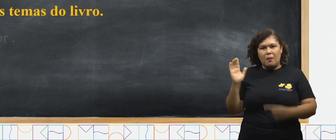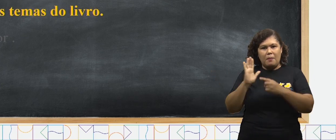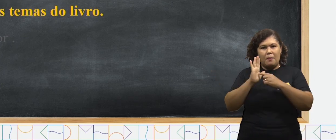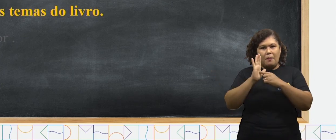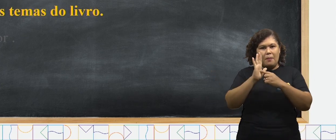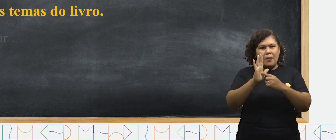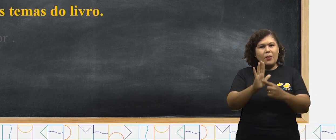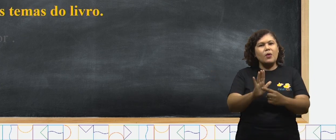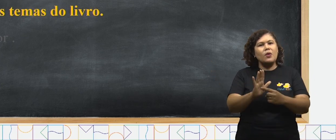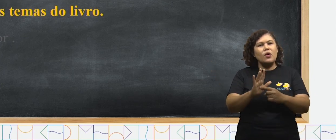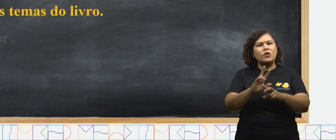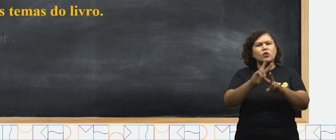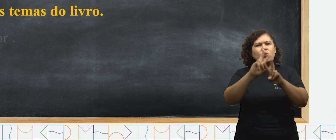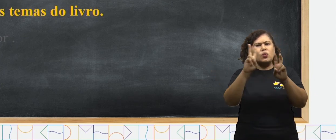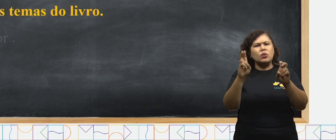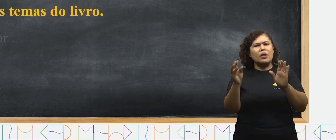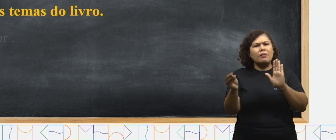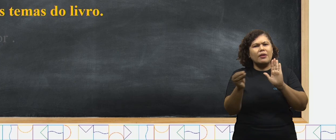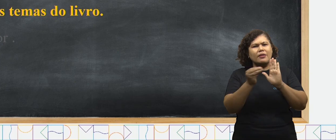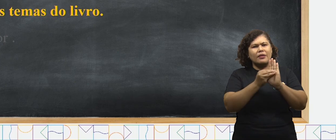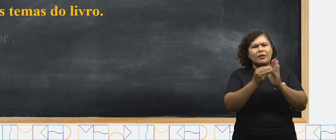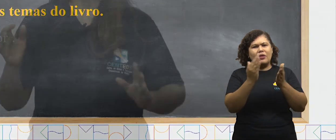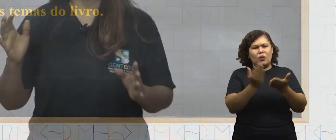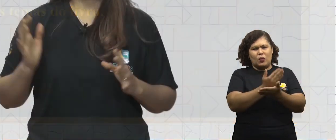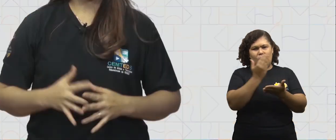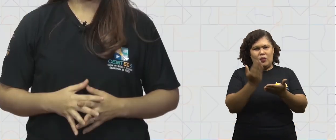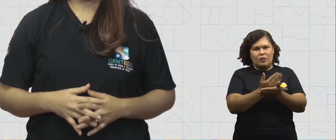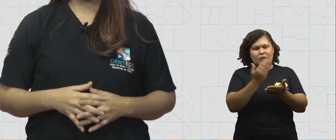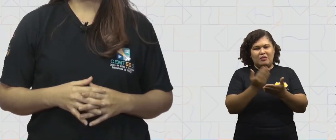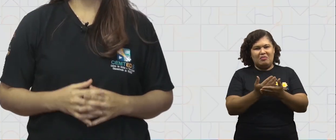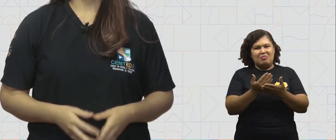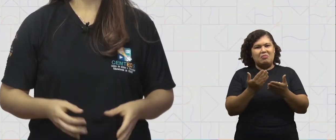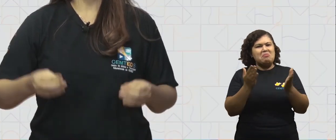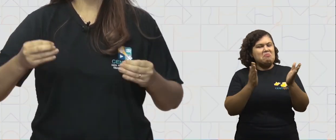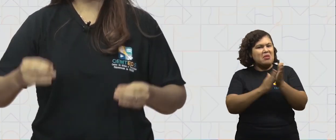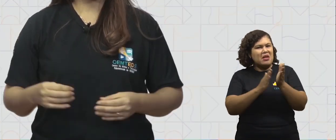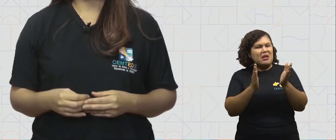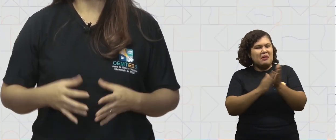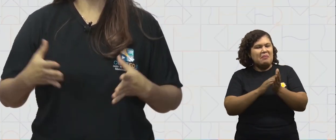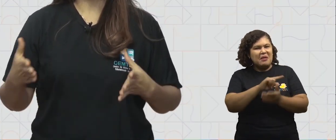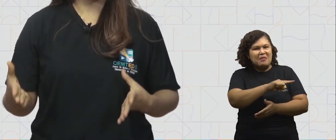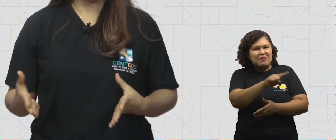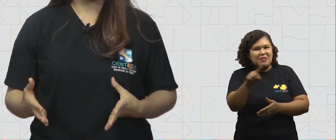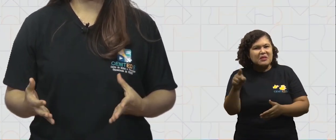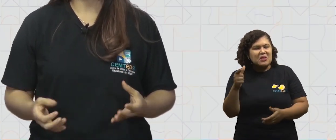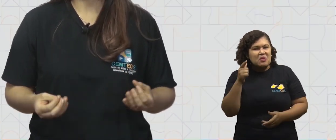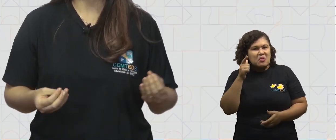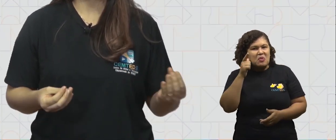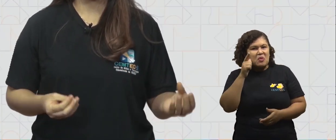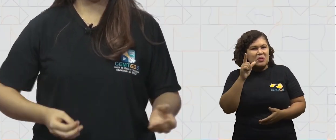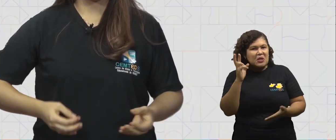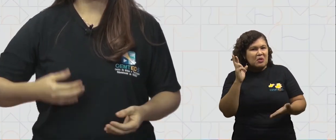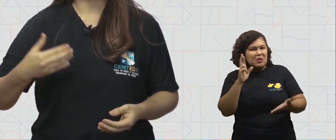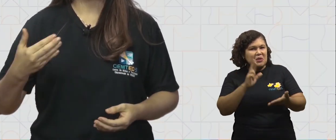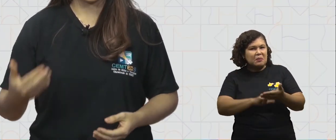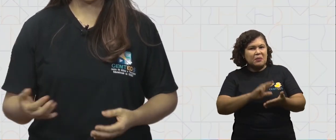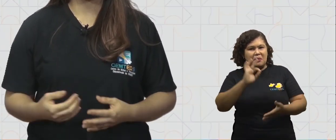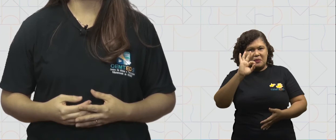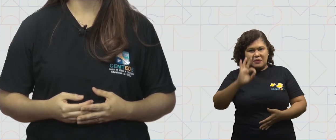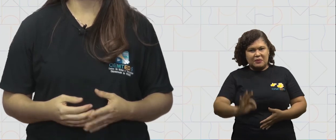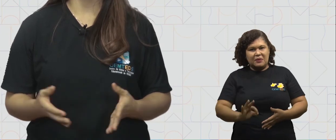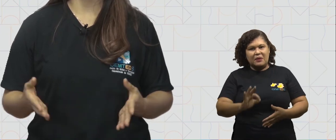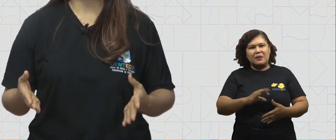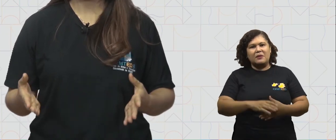A apresentação dos temas do livro. Parabéns, aluno! Você que está conseguindo aí resolver